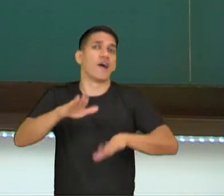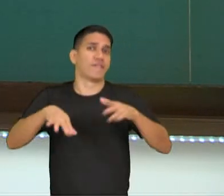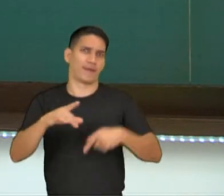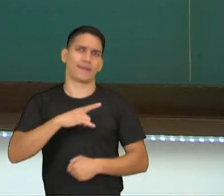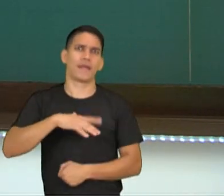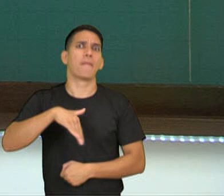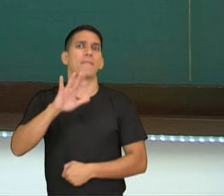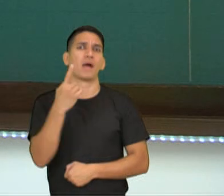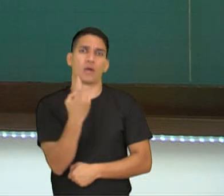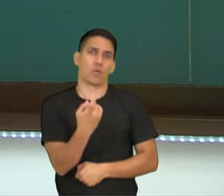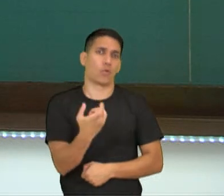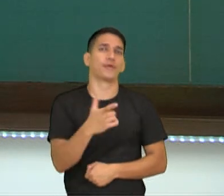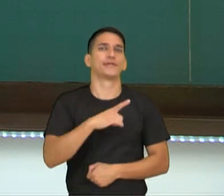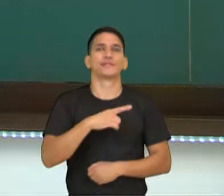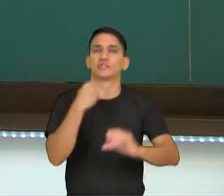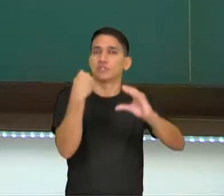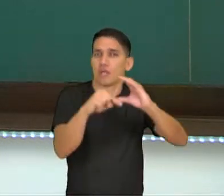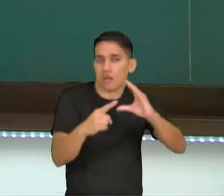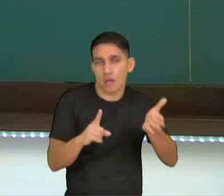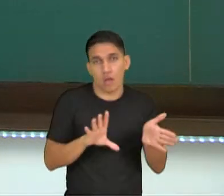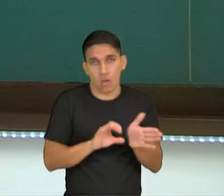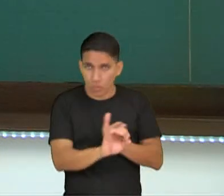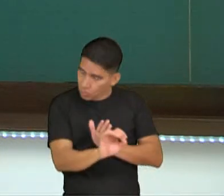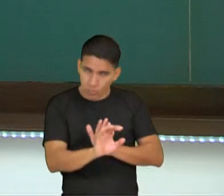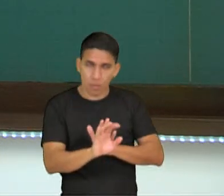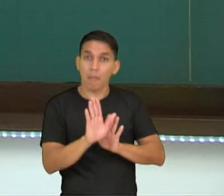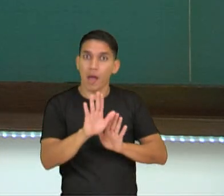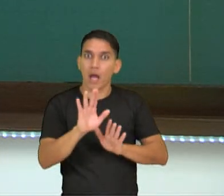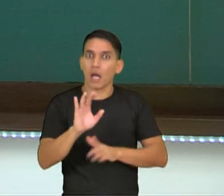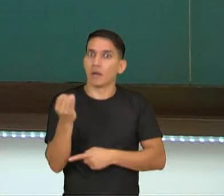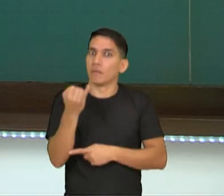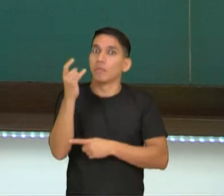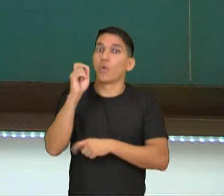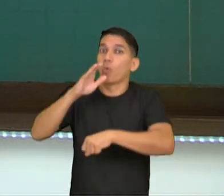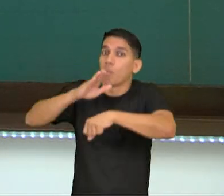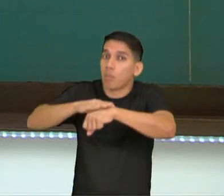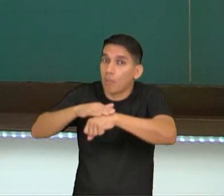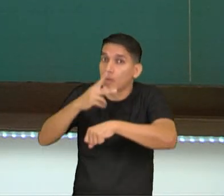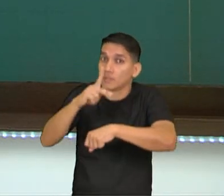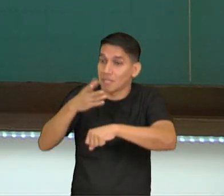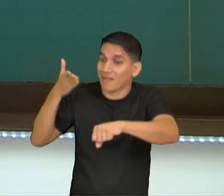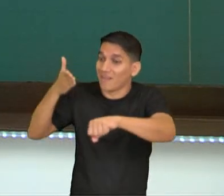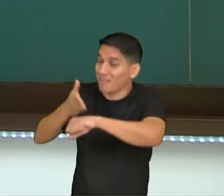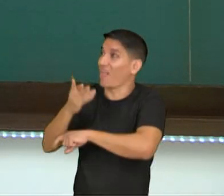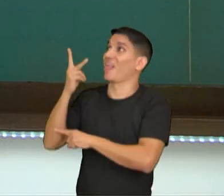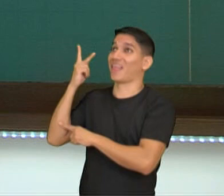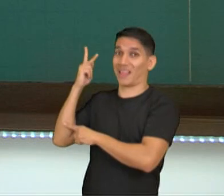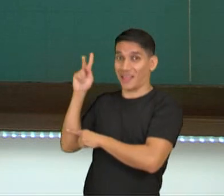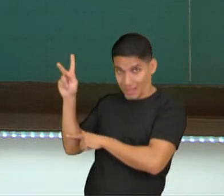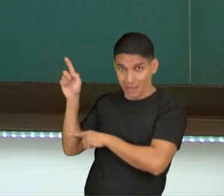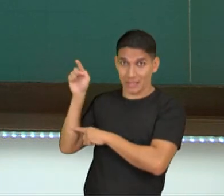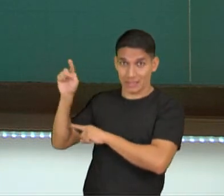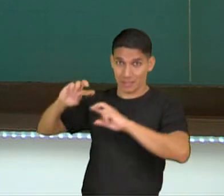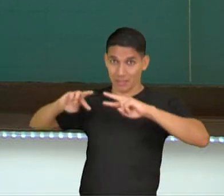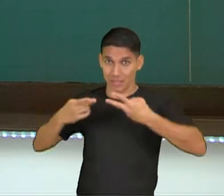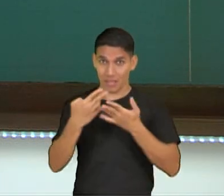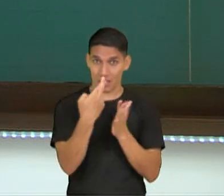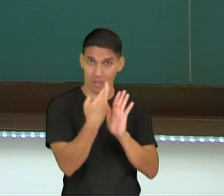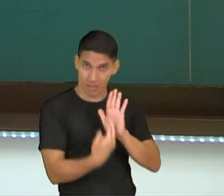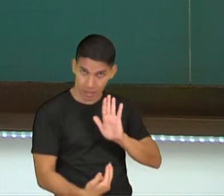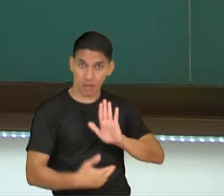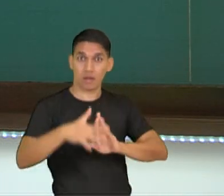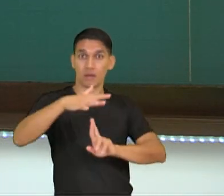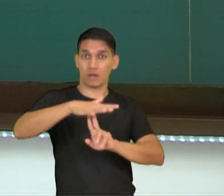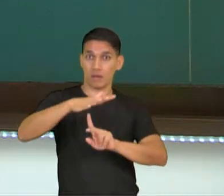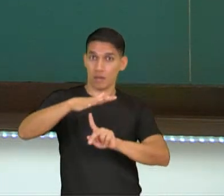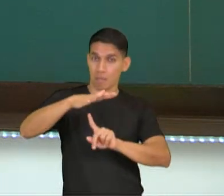e-mail, do Gmail, por exemplo, da Google, mas é importante no momento que vocês forem acessar a plataforma digital do Redação Paraná, entrarem